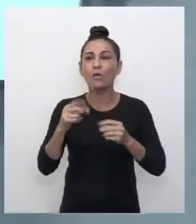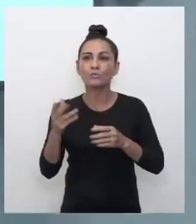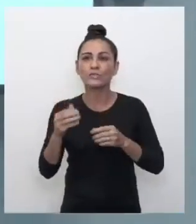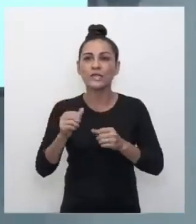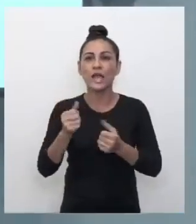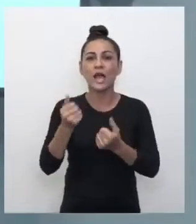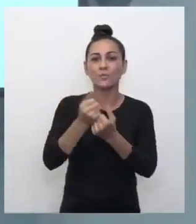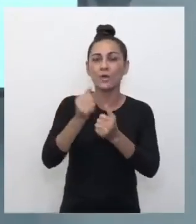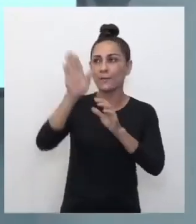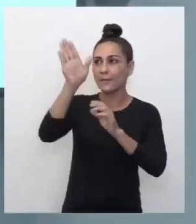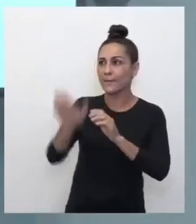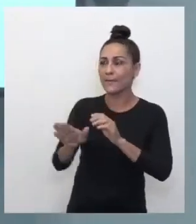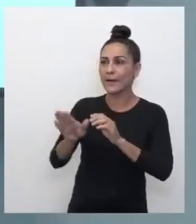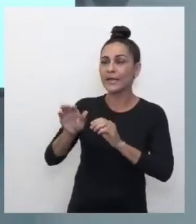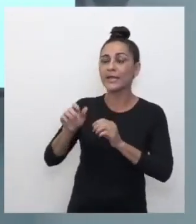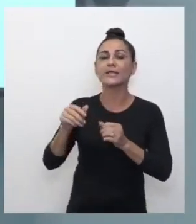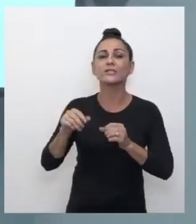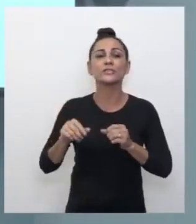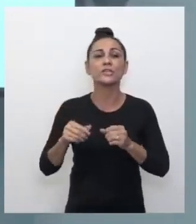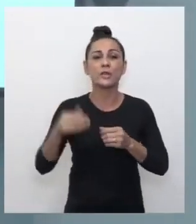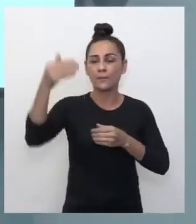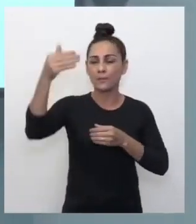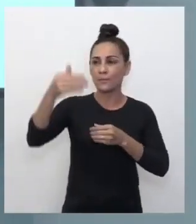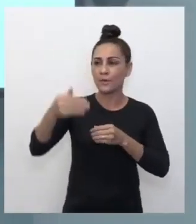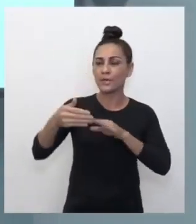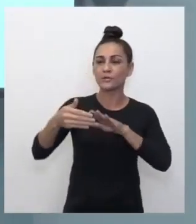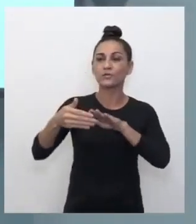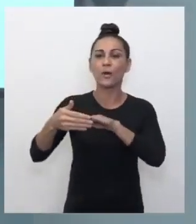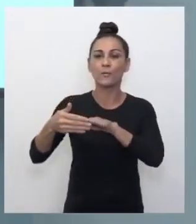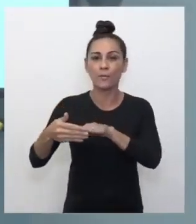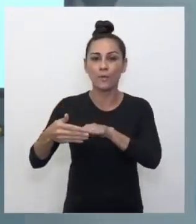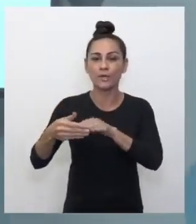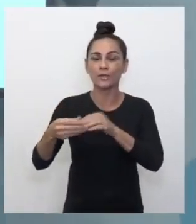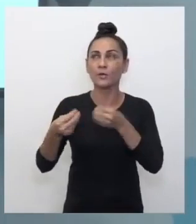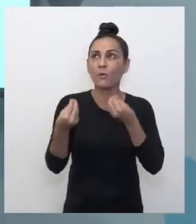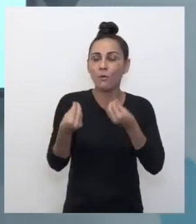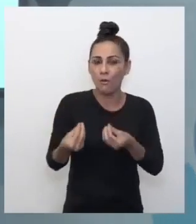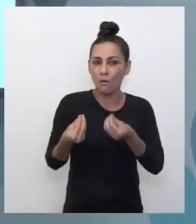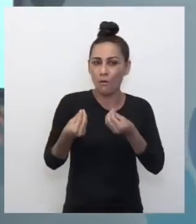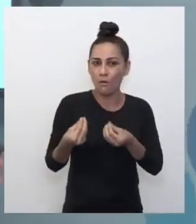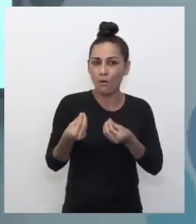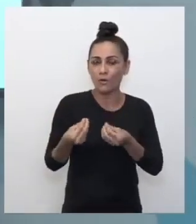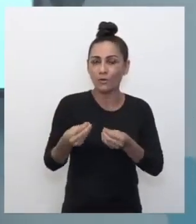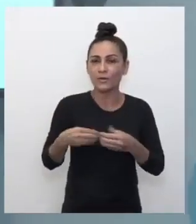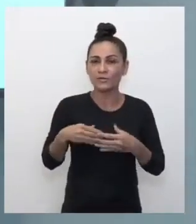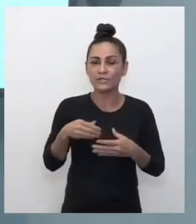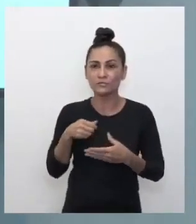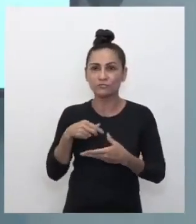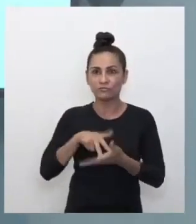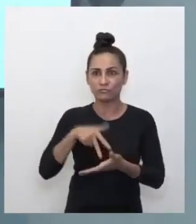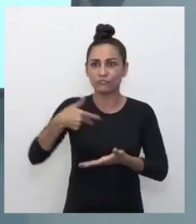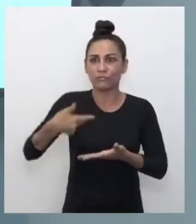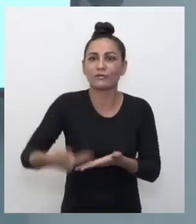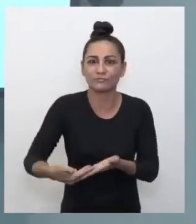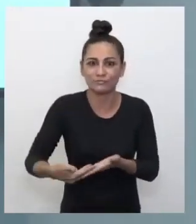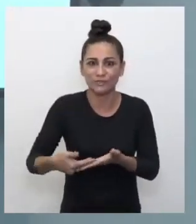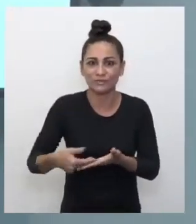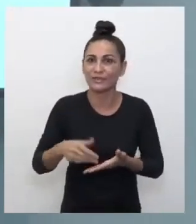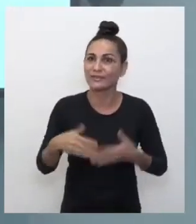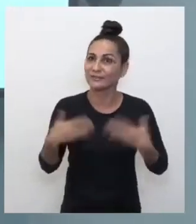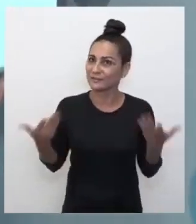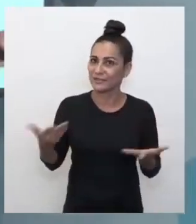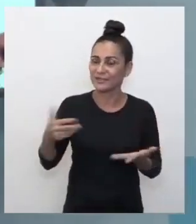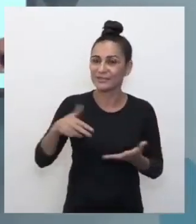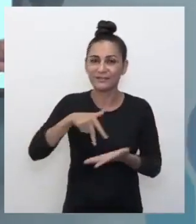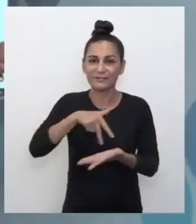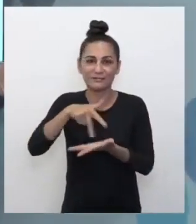paredes, utilizar evoluções no solo. Desde quando, né, gente? Um dançarino clássico, ele vai se jogar no chão. Nem na hora da morte do cisne,